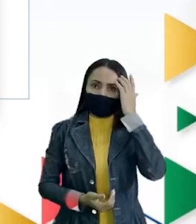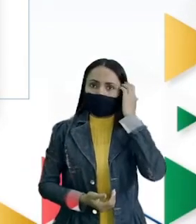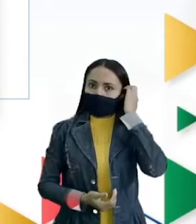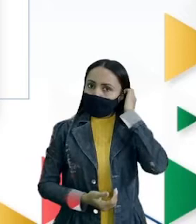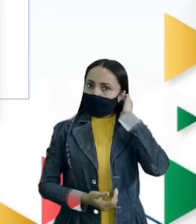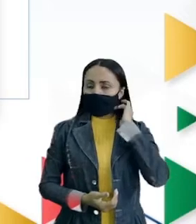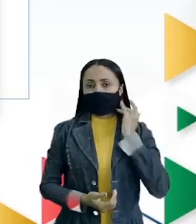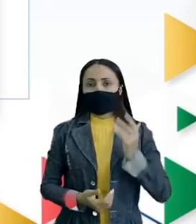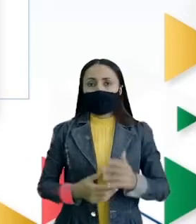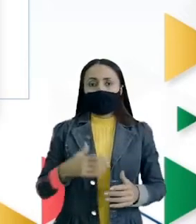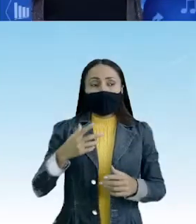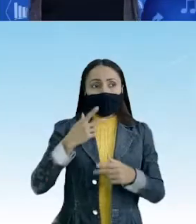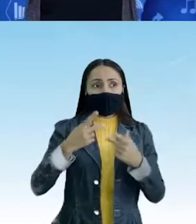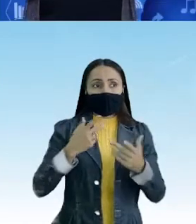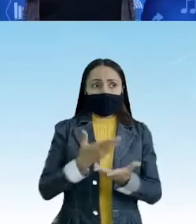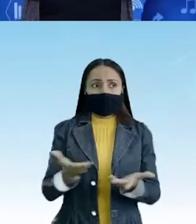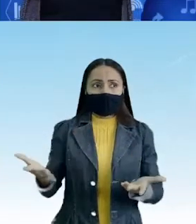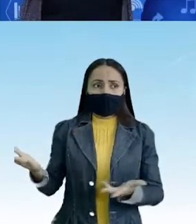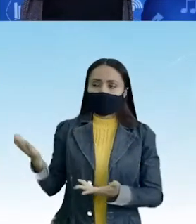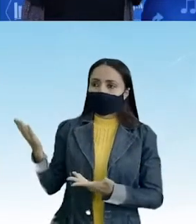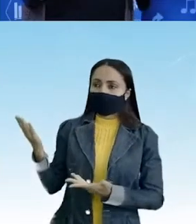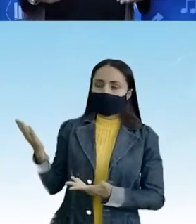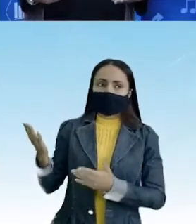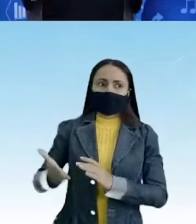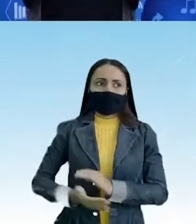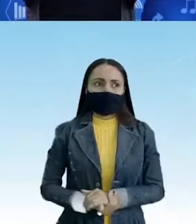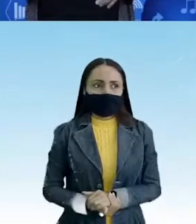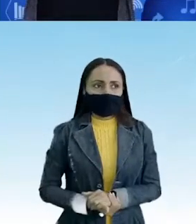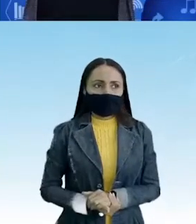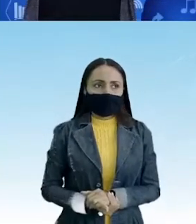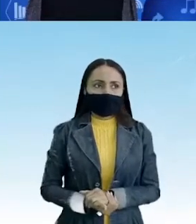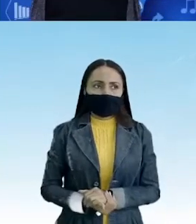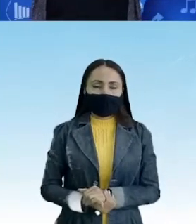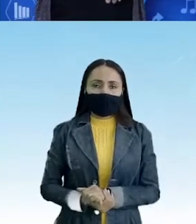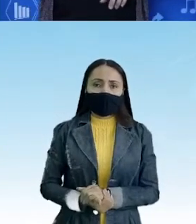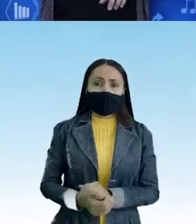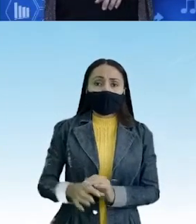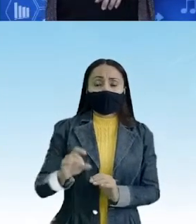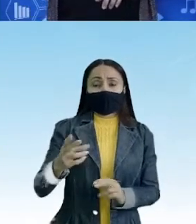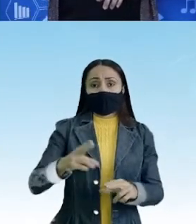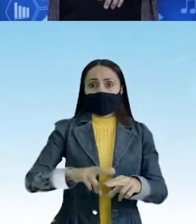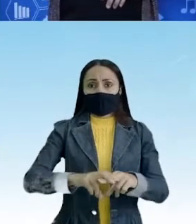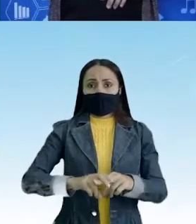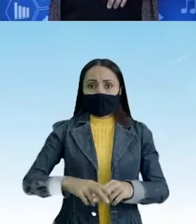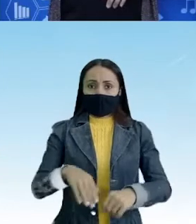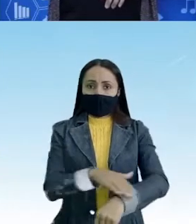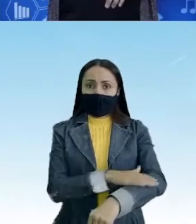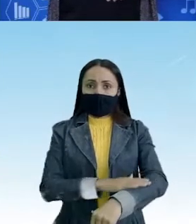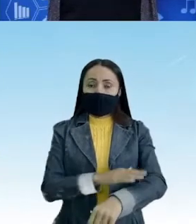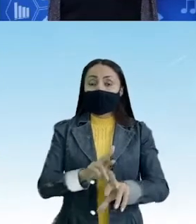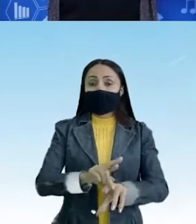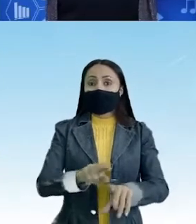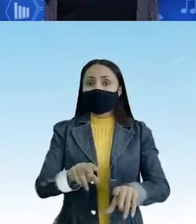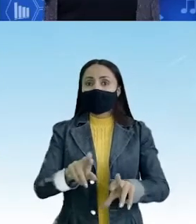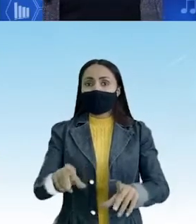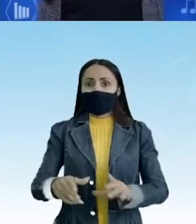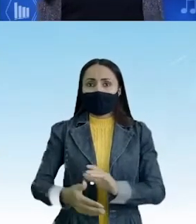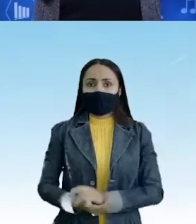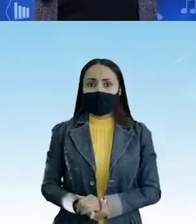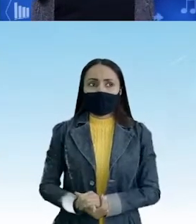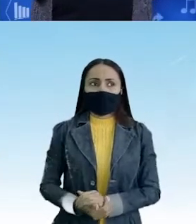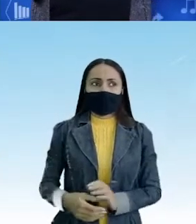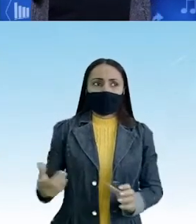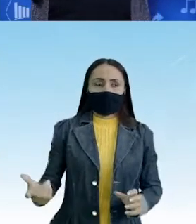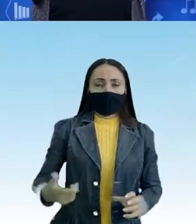horrenda de falar dessa maneira para outro ser humano só por causa da pele diferenciada. Eu mesma aqui, a